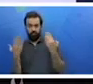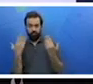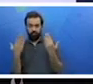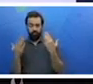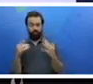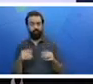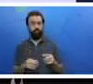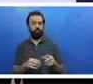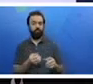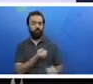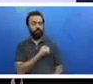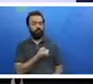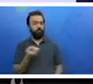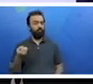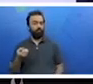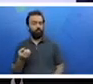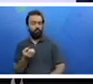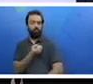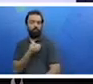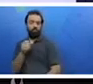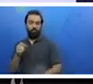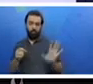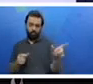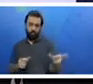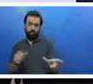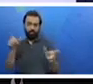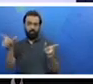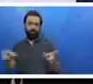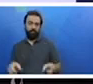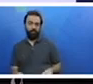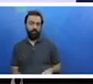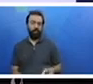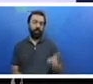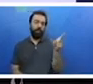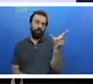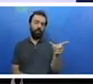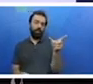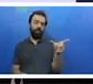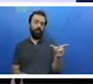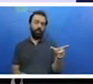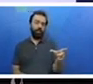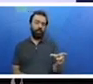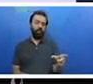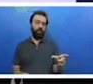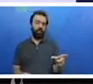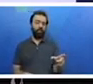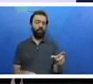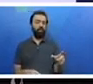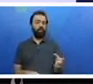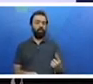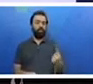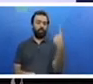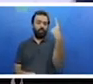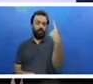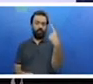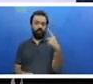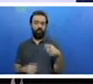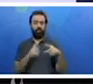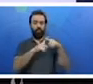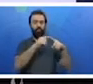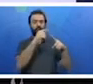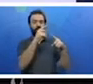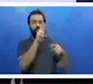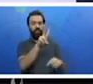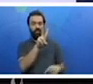delas. Por exemplo, se o valor de uma delas dobrava, a outra reduzia a metade. Ou